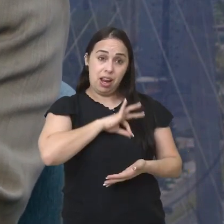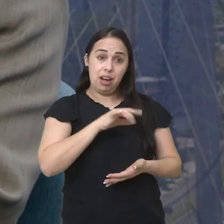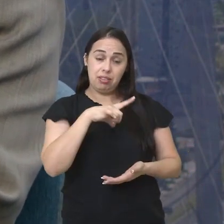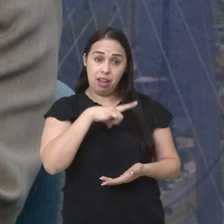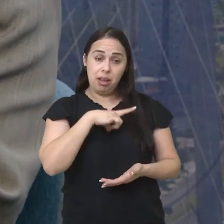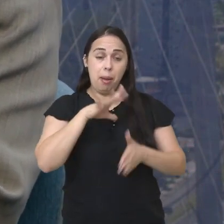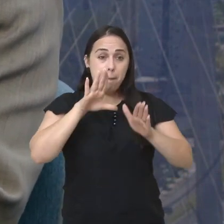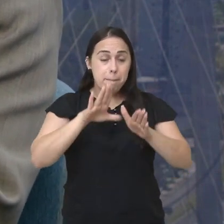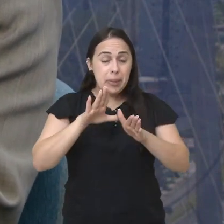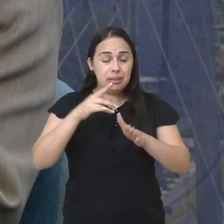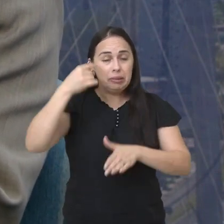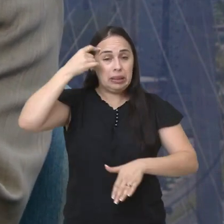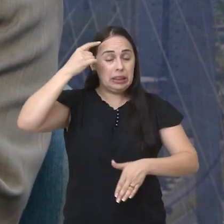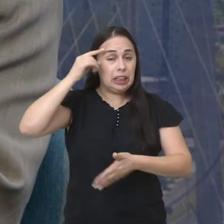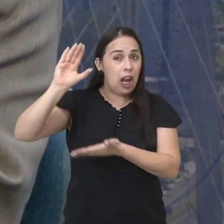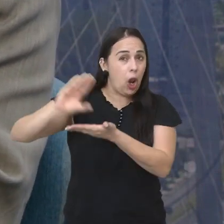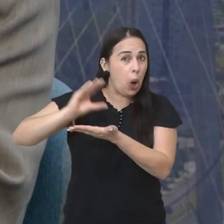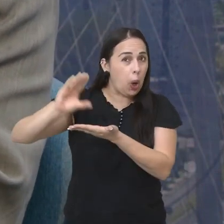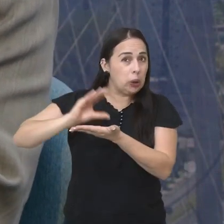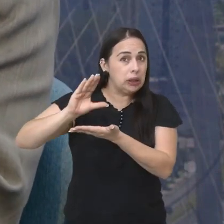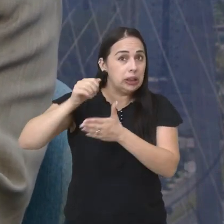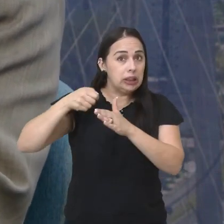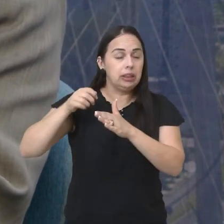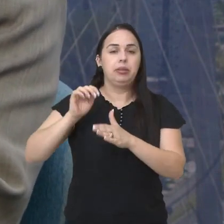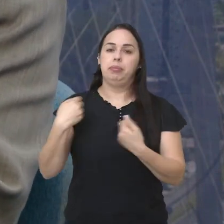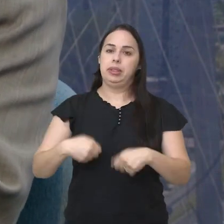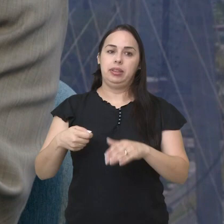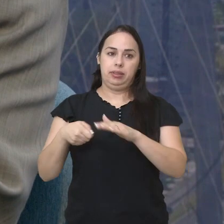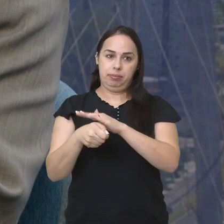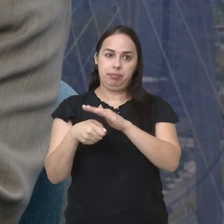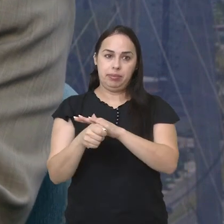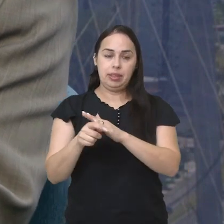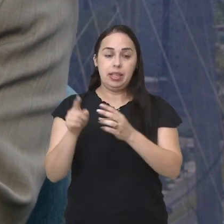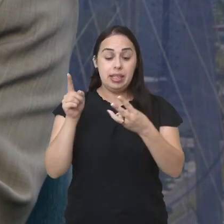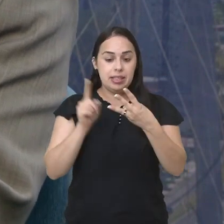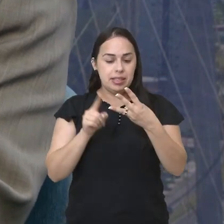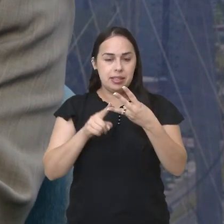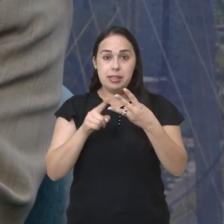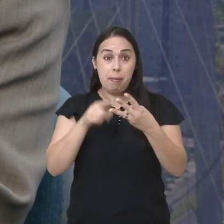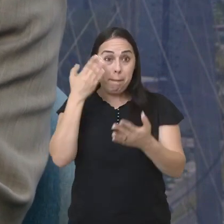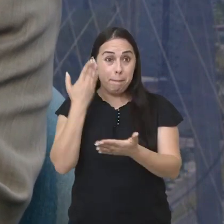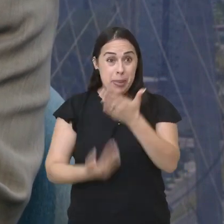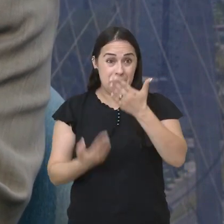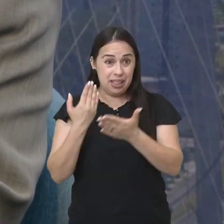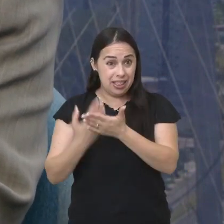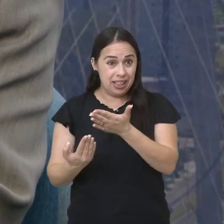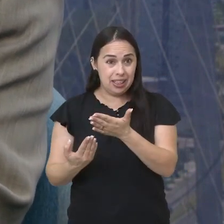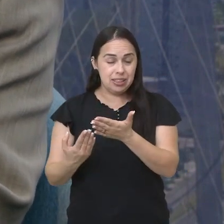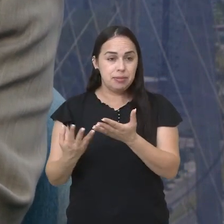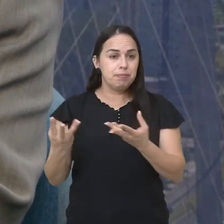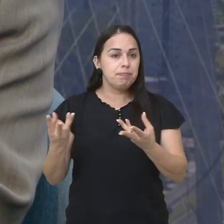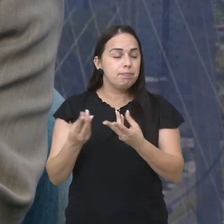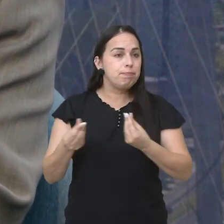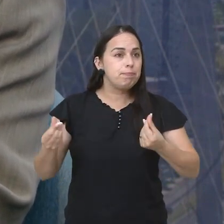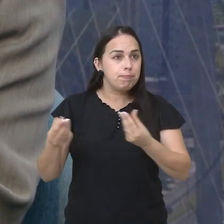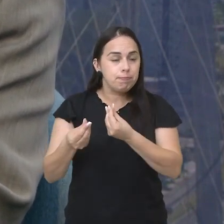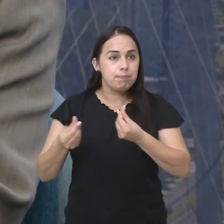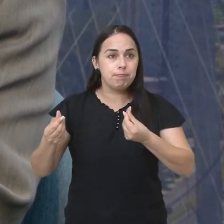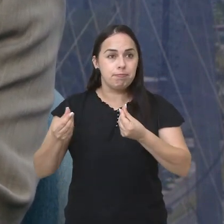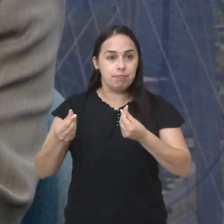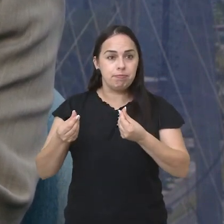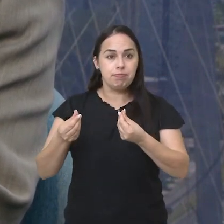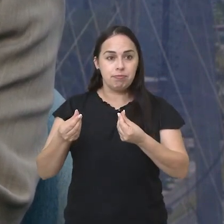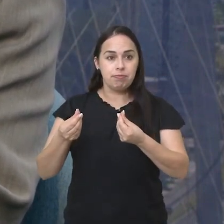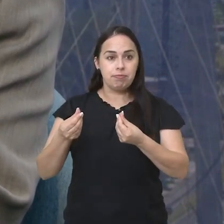uma entidade envolvida no terceiro setor. Mas é sempre isso, o terceiro setor, se ele perder esse pé que ele tem